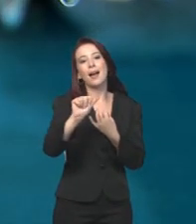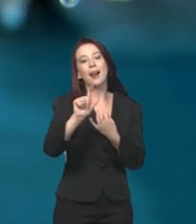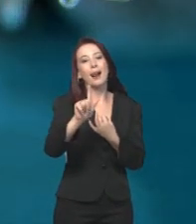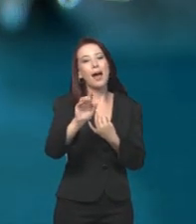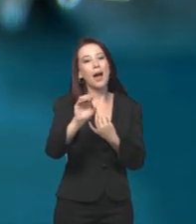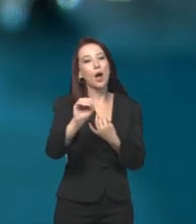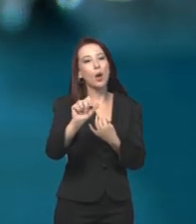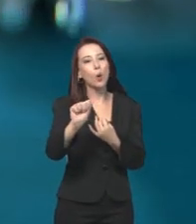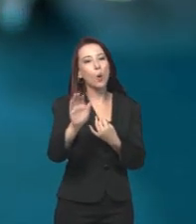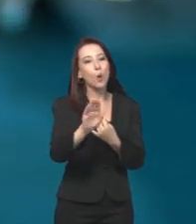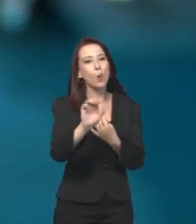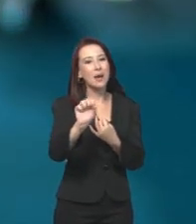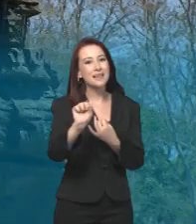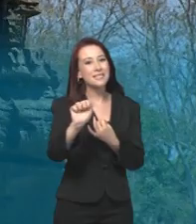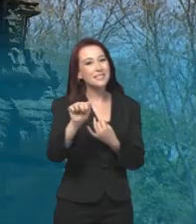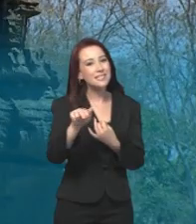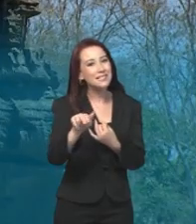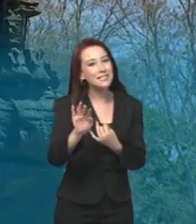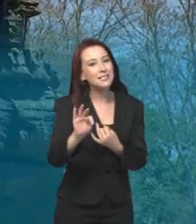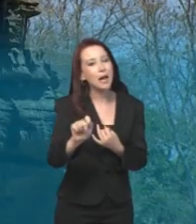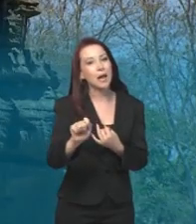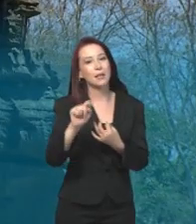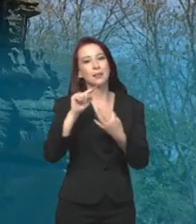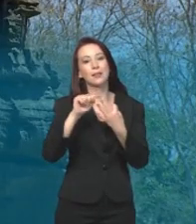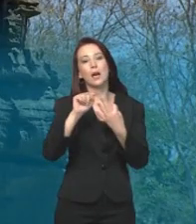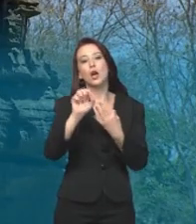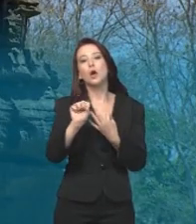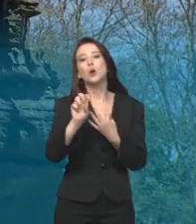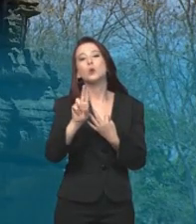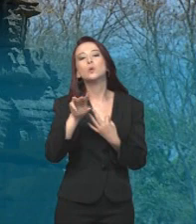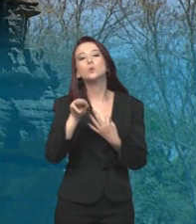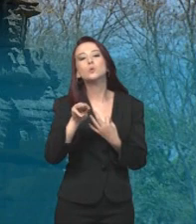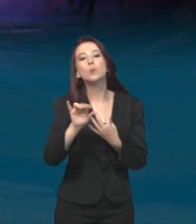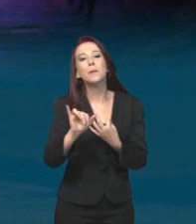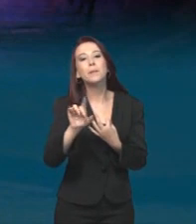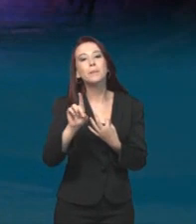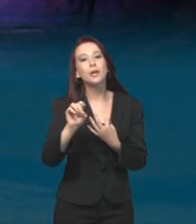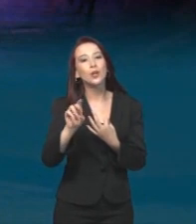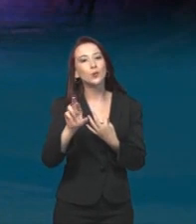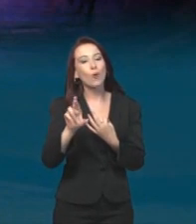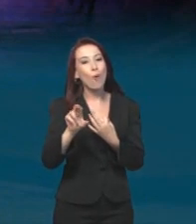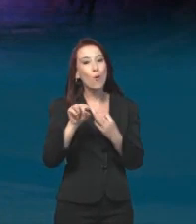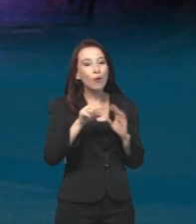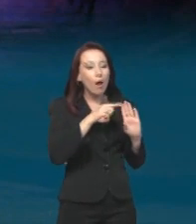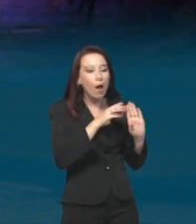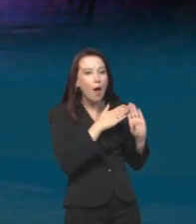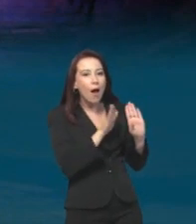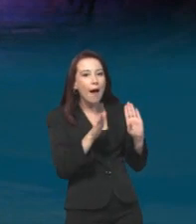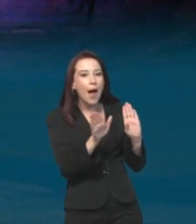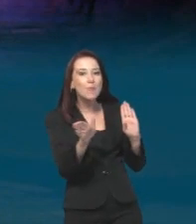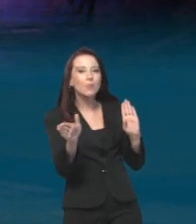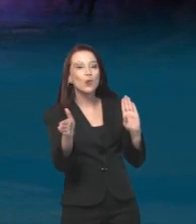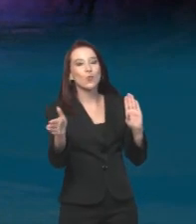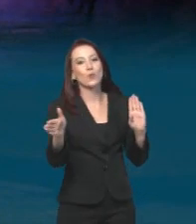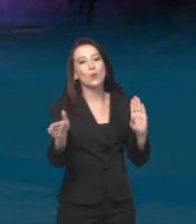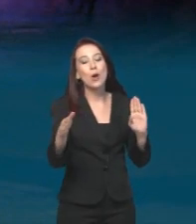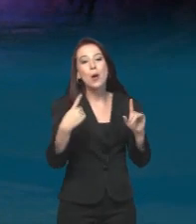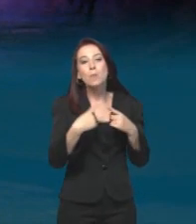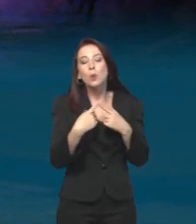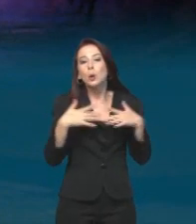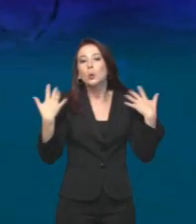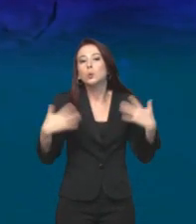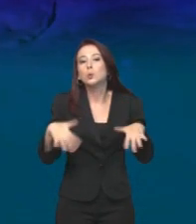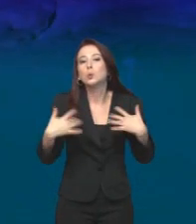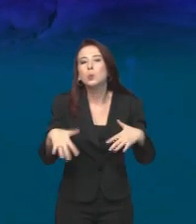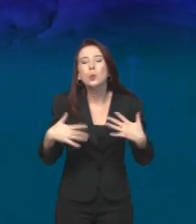Lapinha, como é o Sumidouro, como são diversas feições e a adequação disto, o conhecimento de